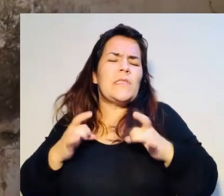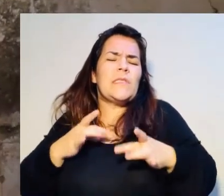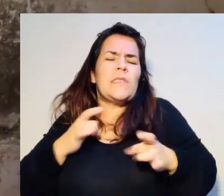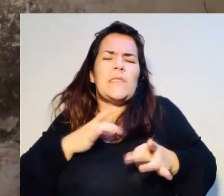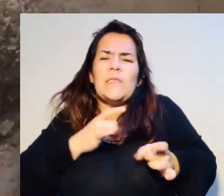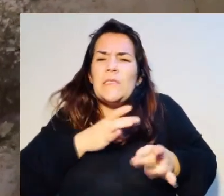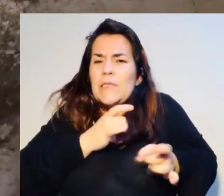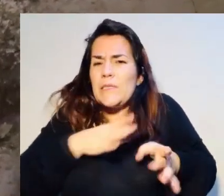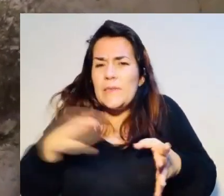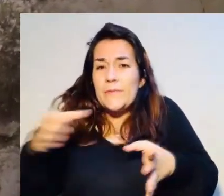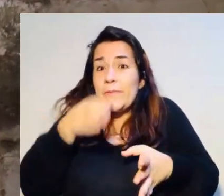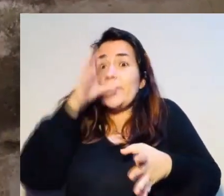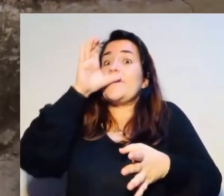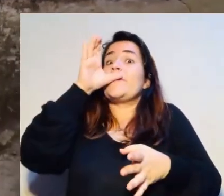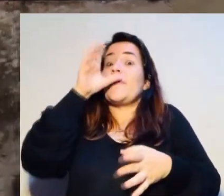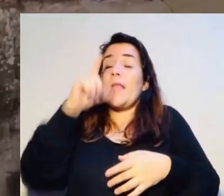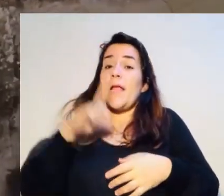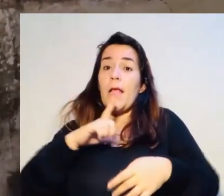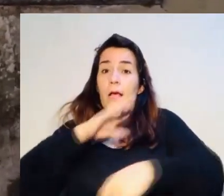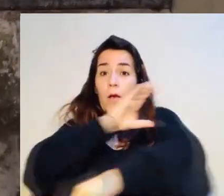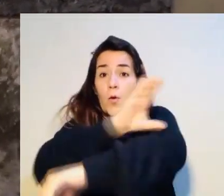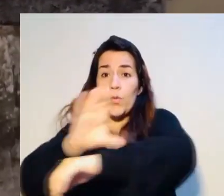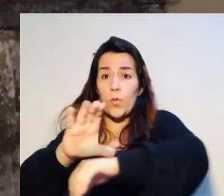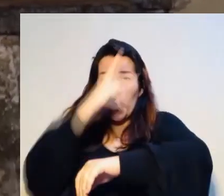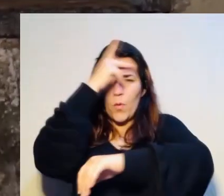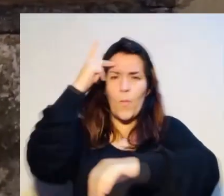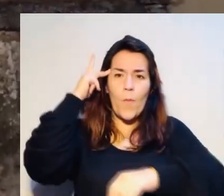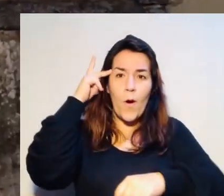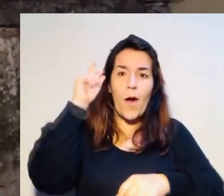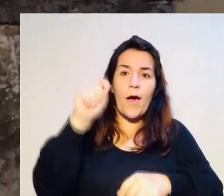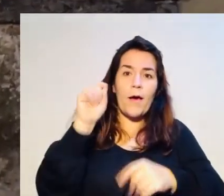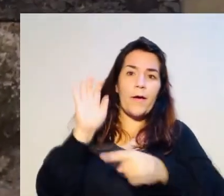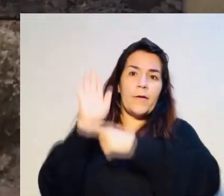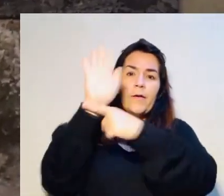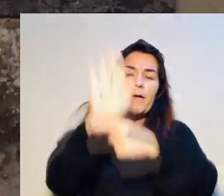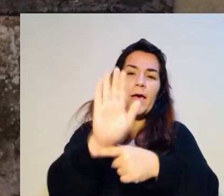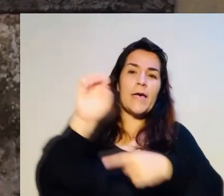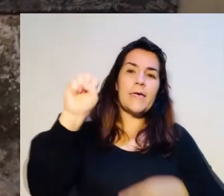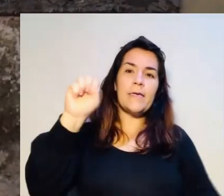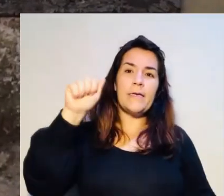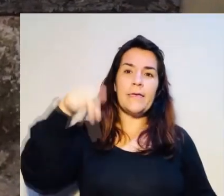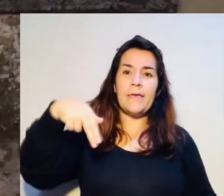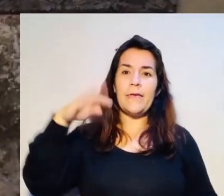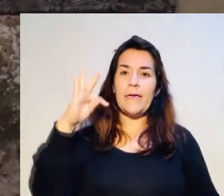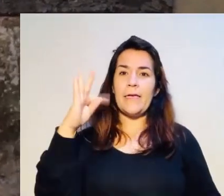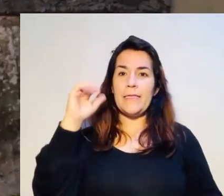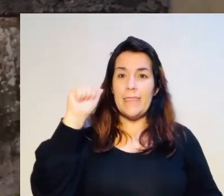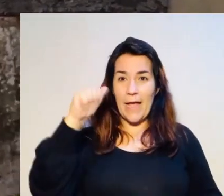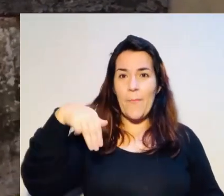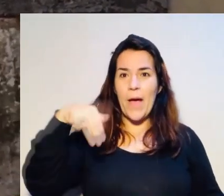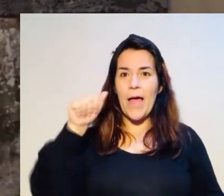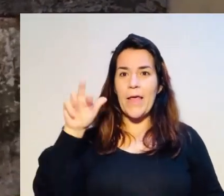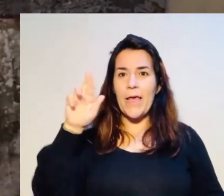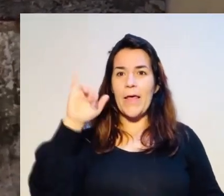Tem uma cultura popular, assim, com a erva de Santa Maria, que você pega uma